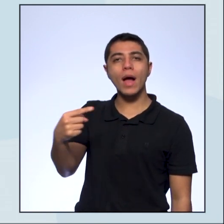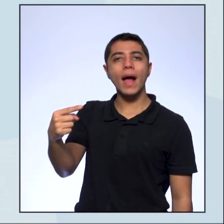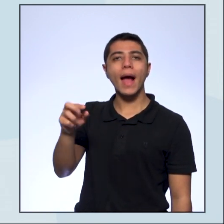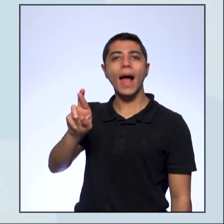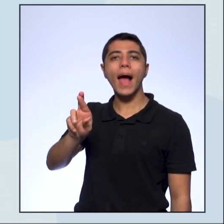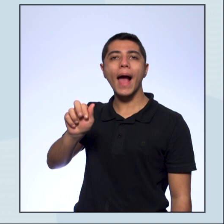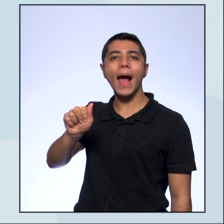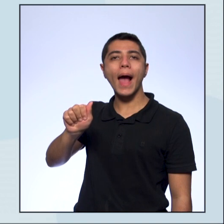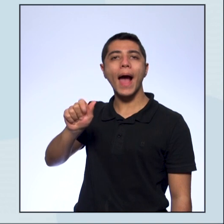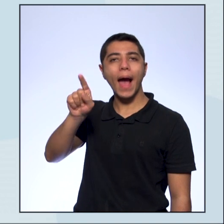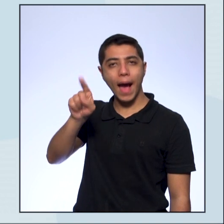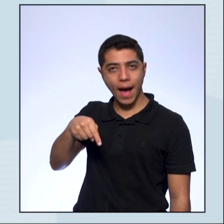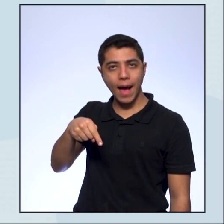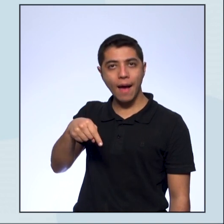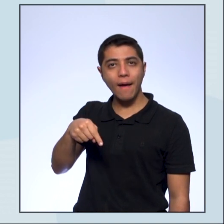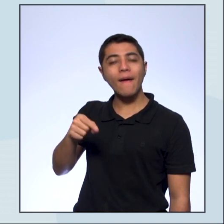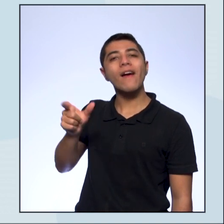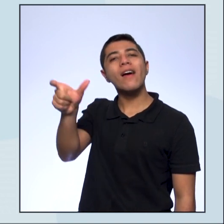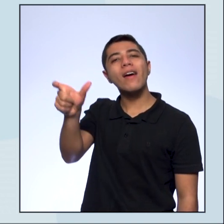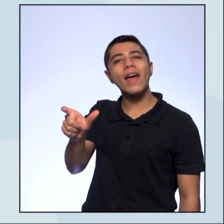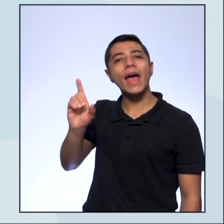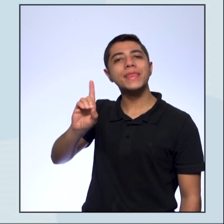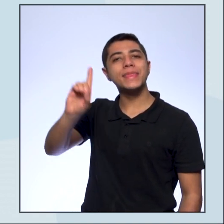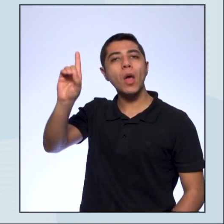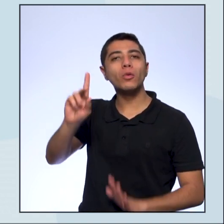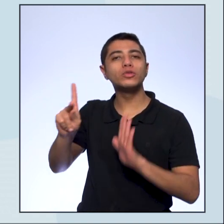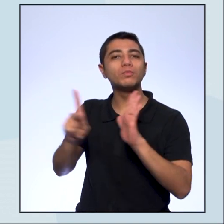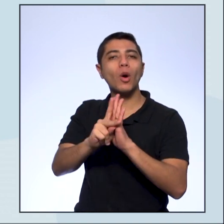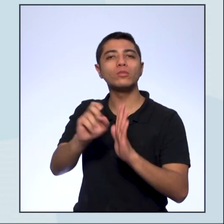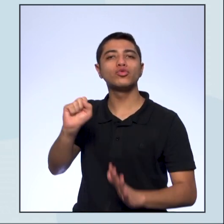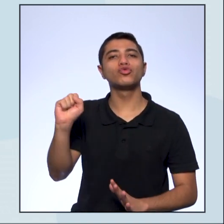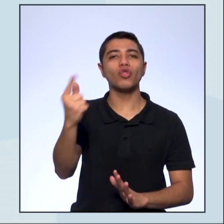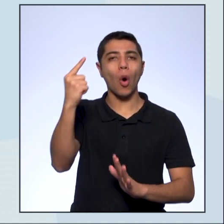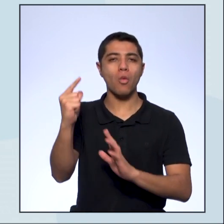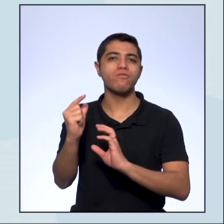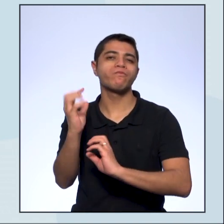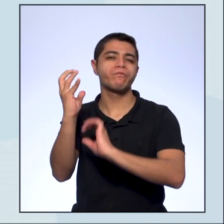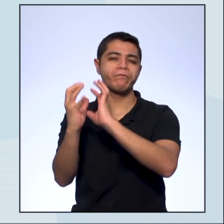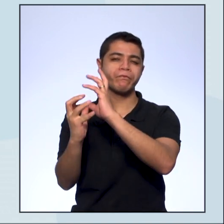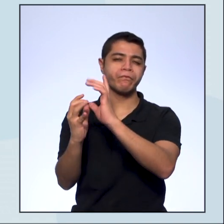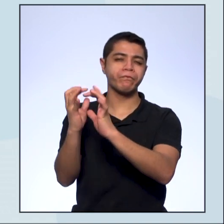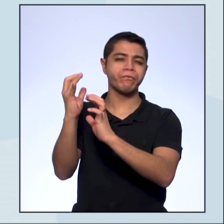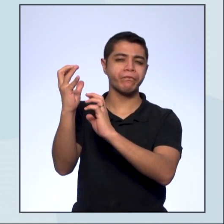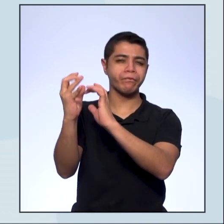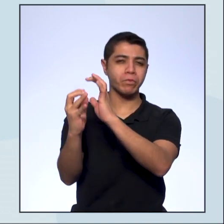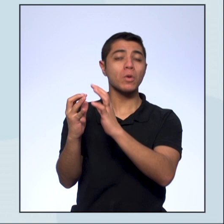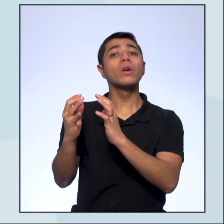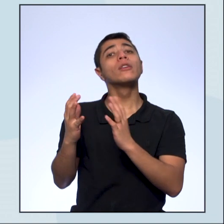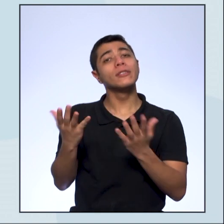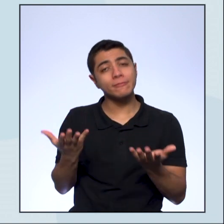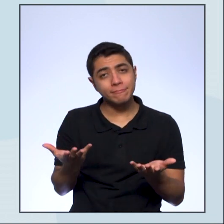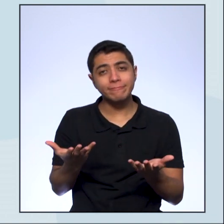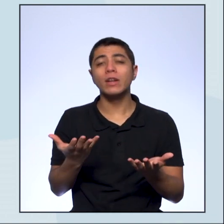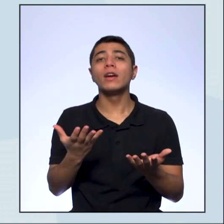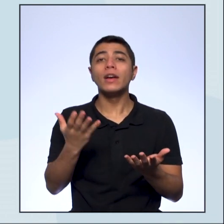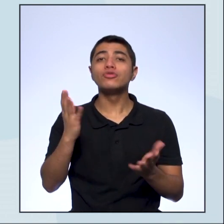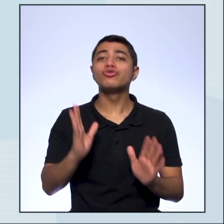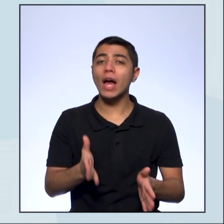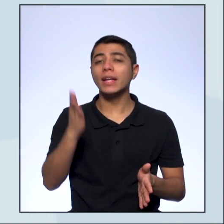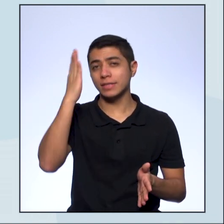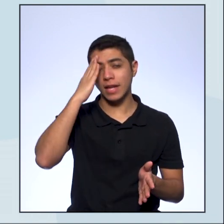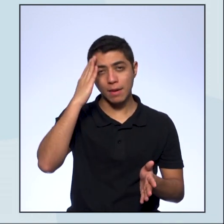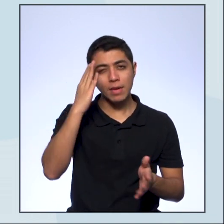representava o sol. Então, a gente vai ver daqui a pouquinho que as manifestações da natureza, elas têm uma correspondência com deuses